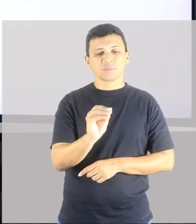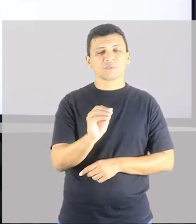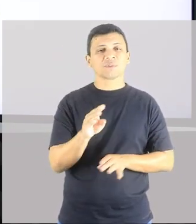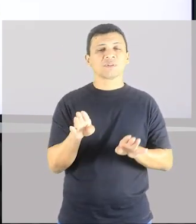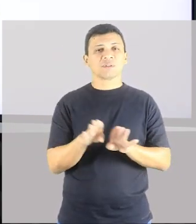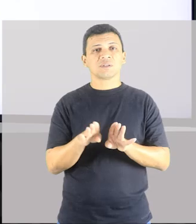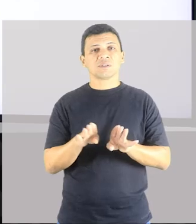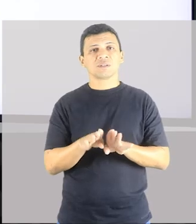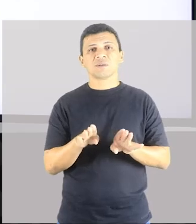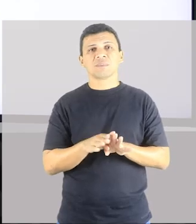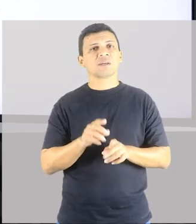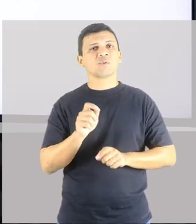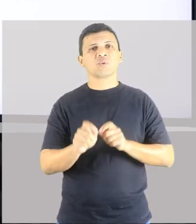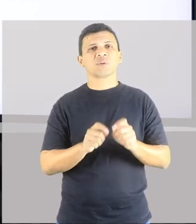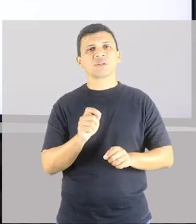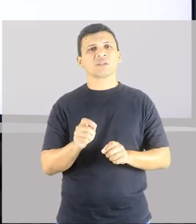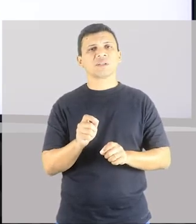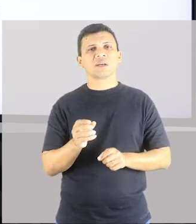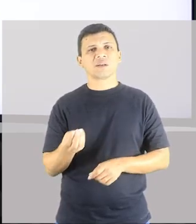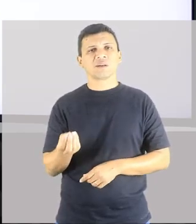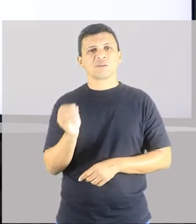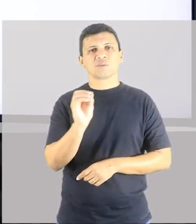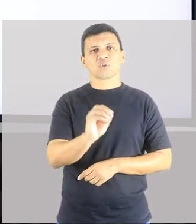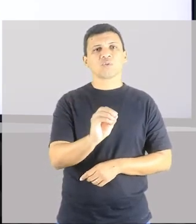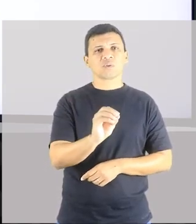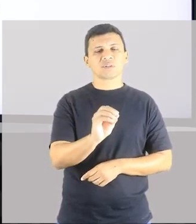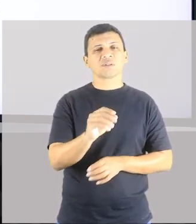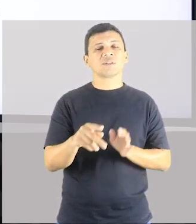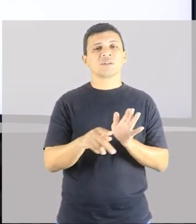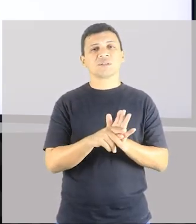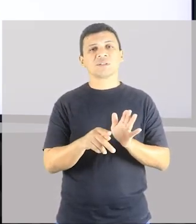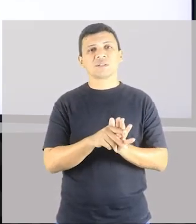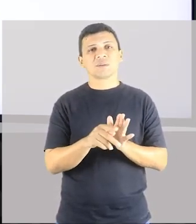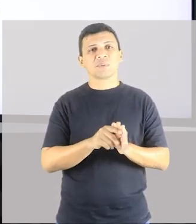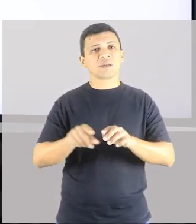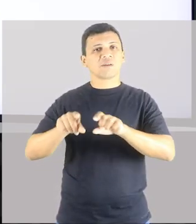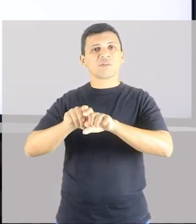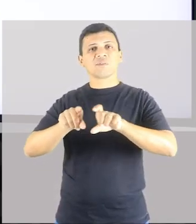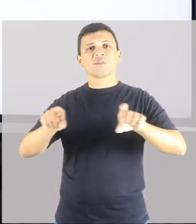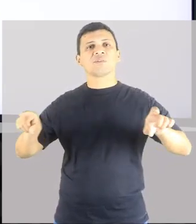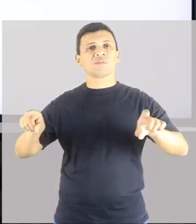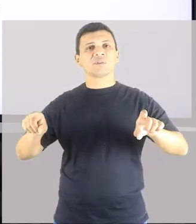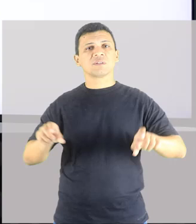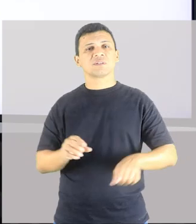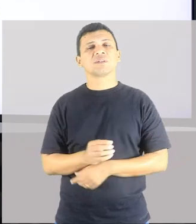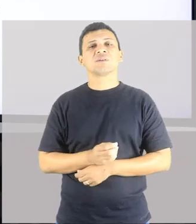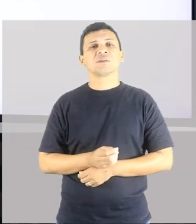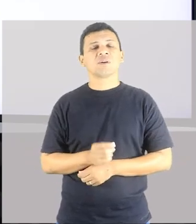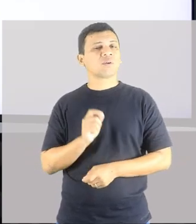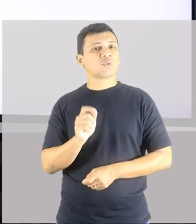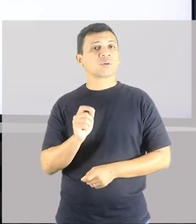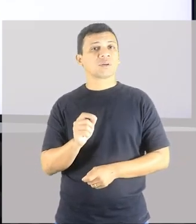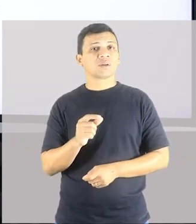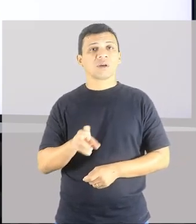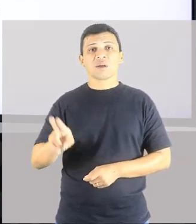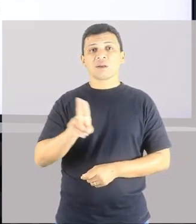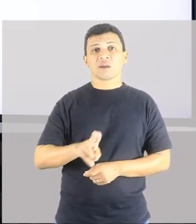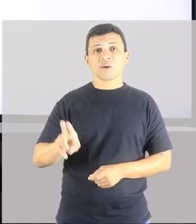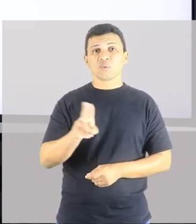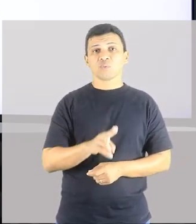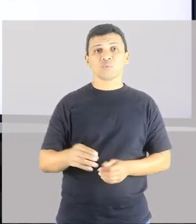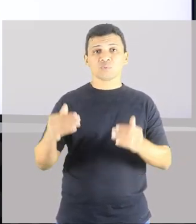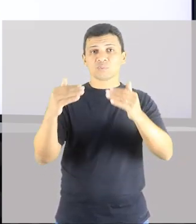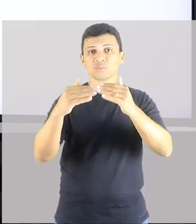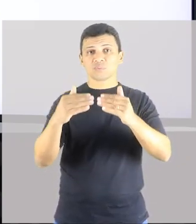expression. Porque o que são essas collocations ou colocações e expressões idiomáticas? São combinações ou utilizações